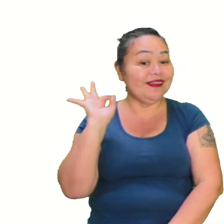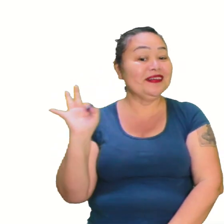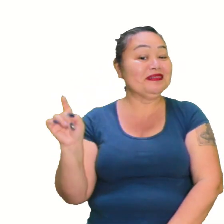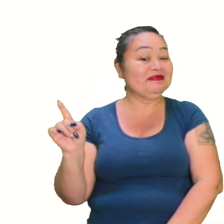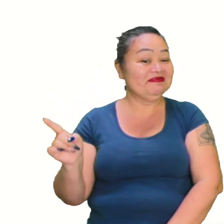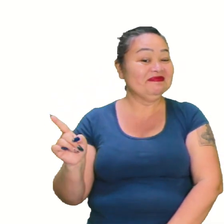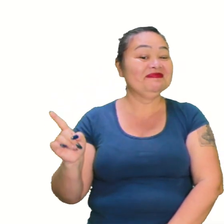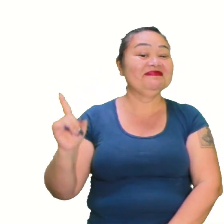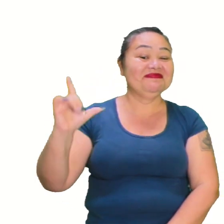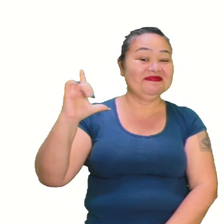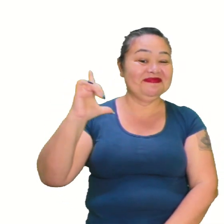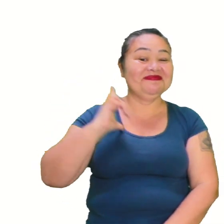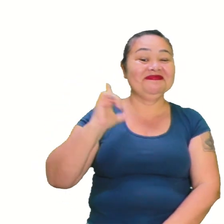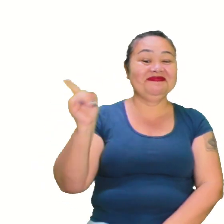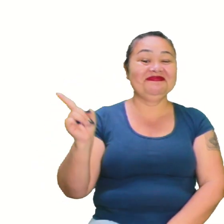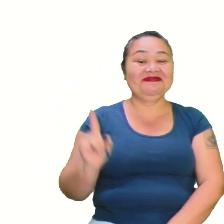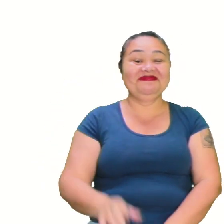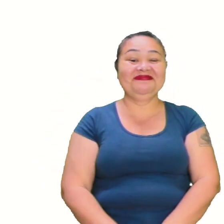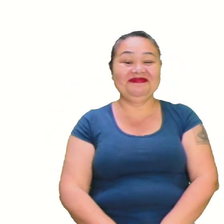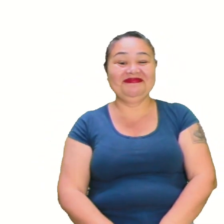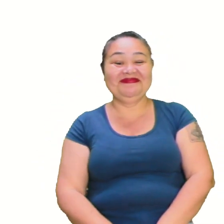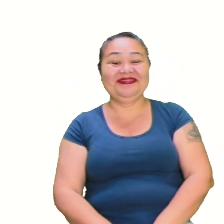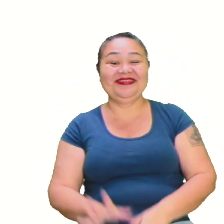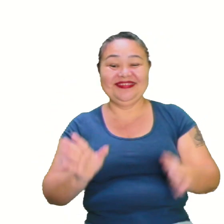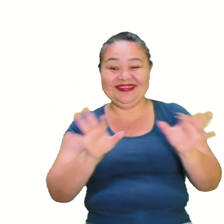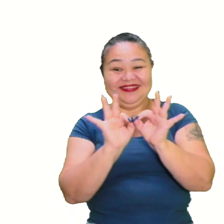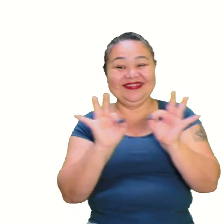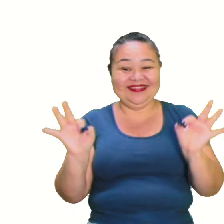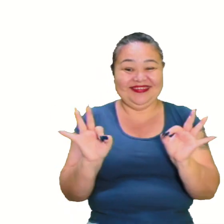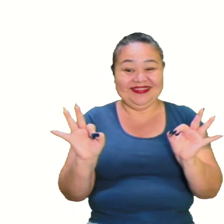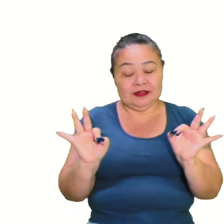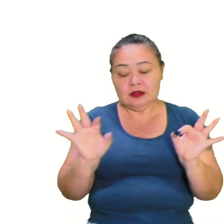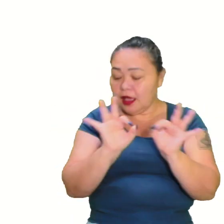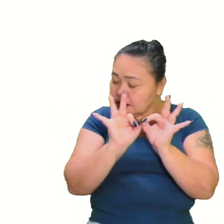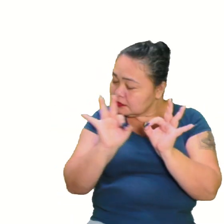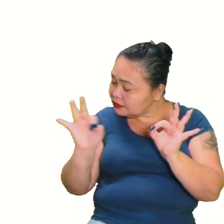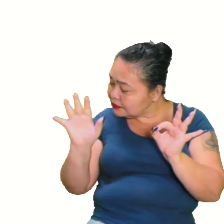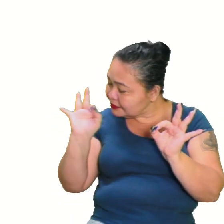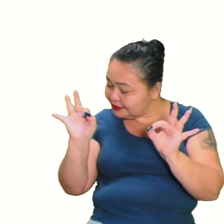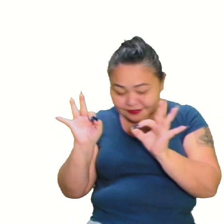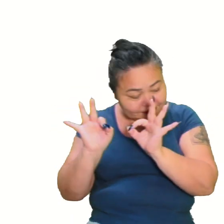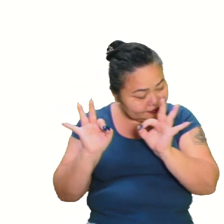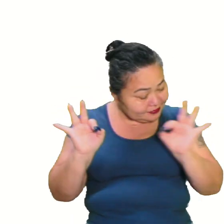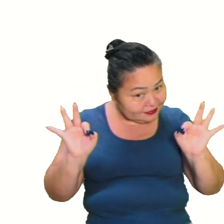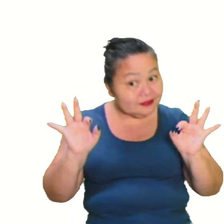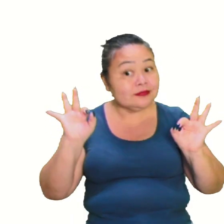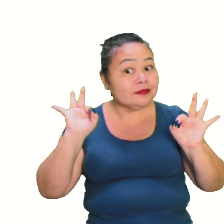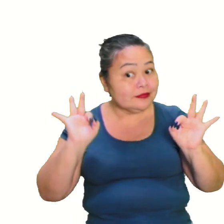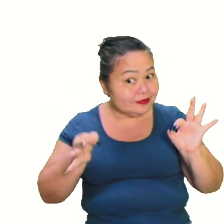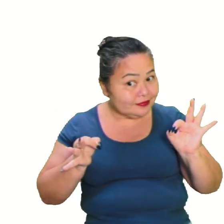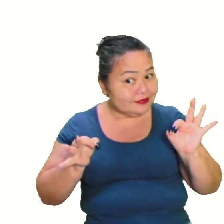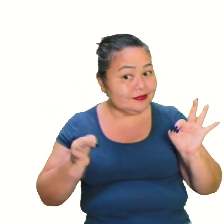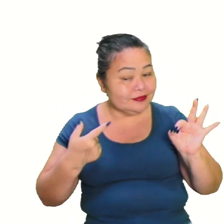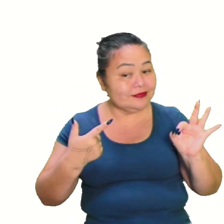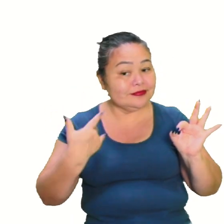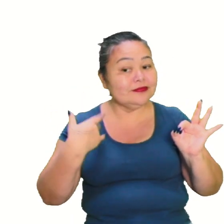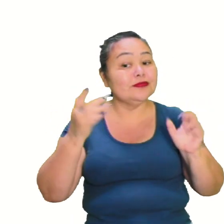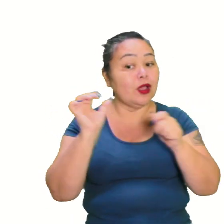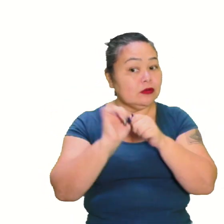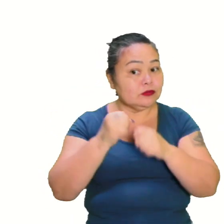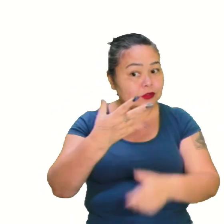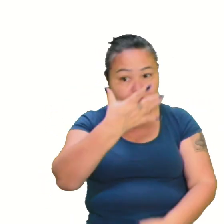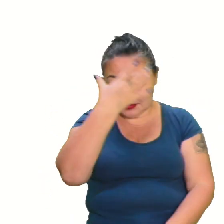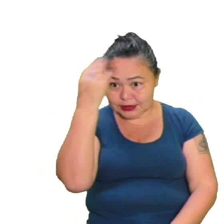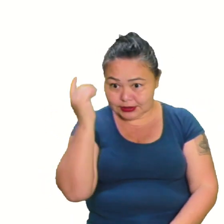seu lote com os muros, beleza. Fiz a medição certinha, não esqueçam disso, tá? Por favor, senão vai